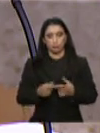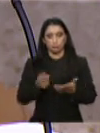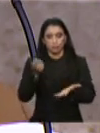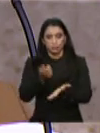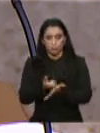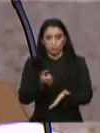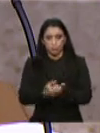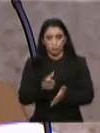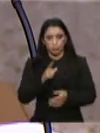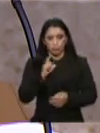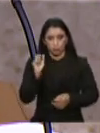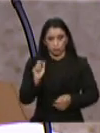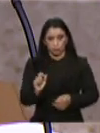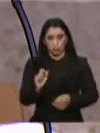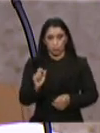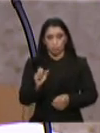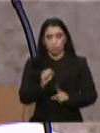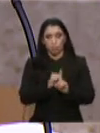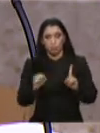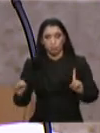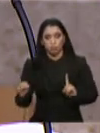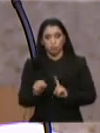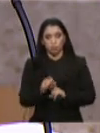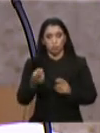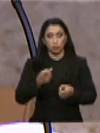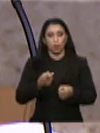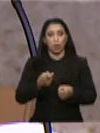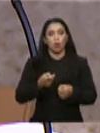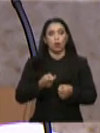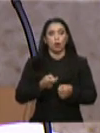da contribuição social sobre o lucro líquido.